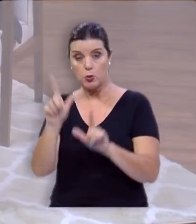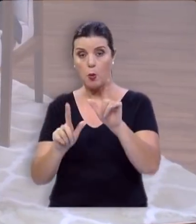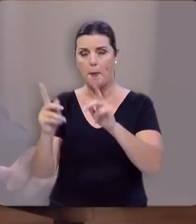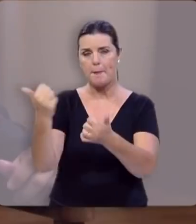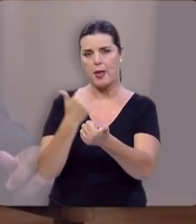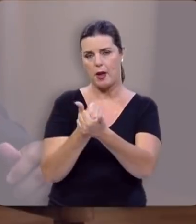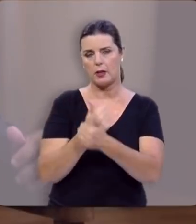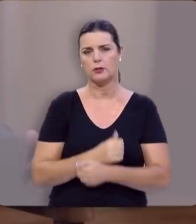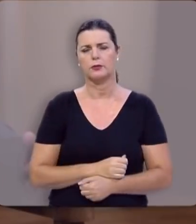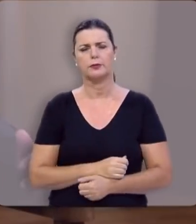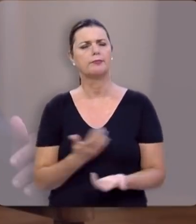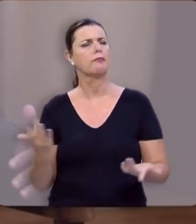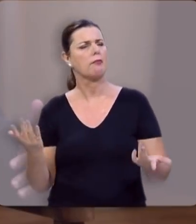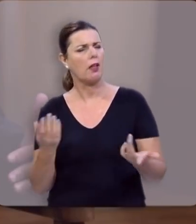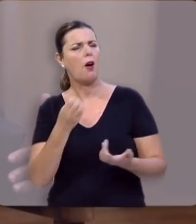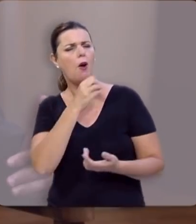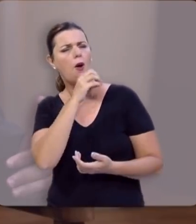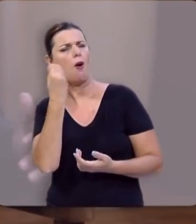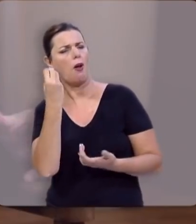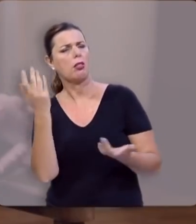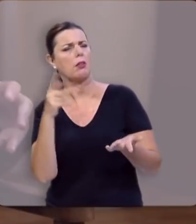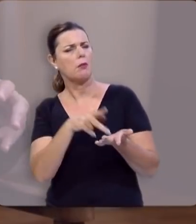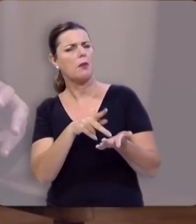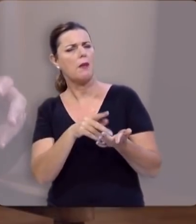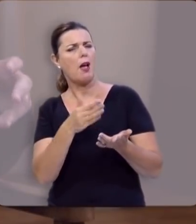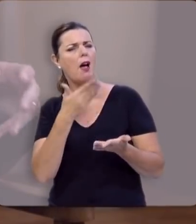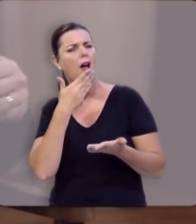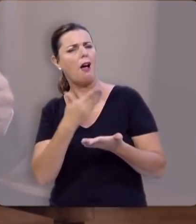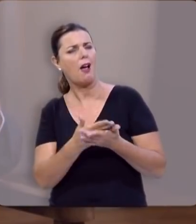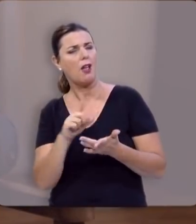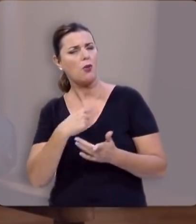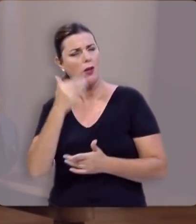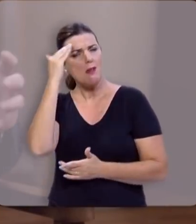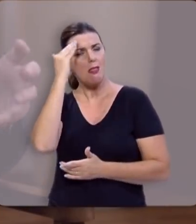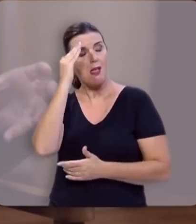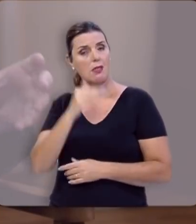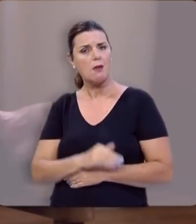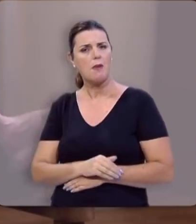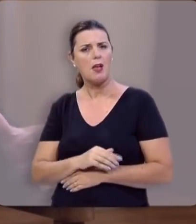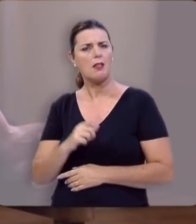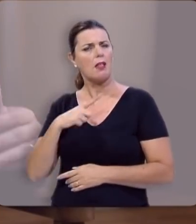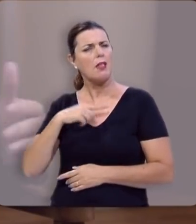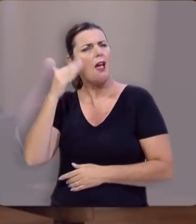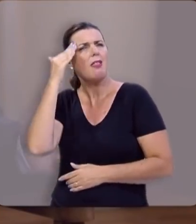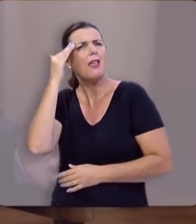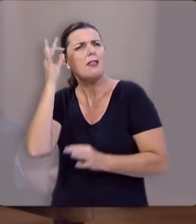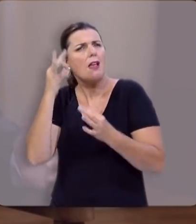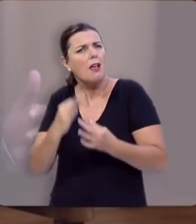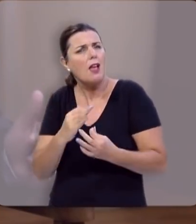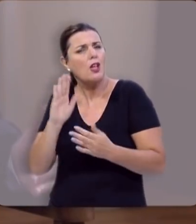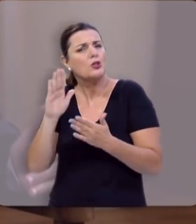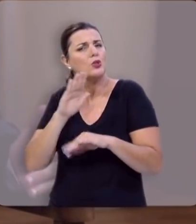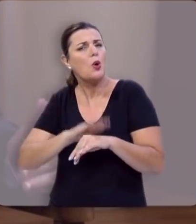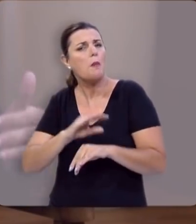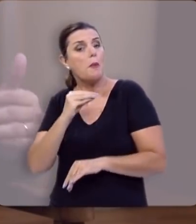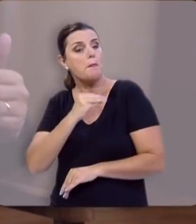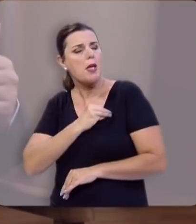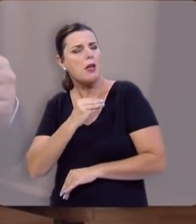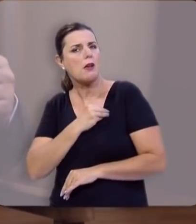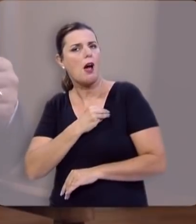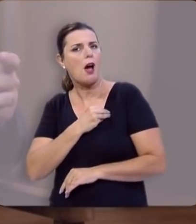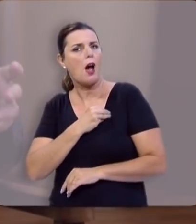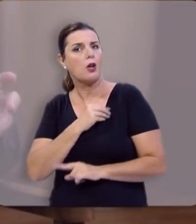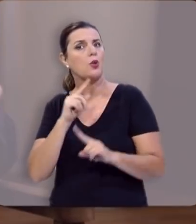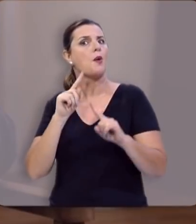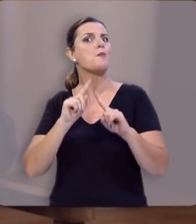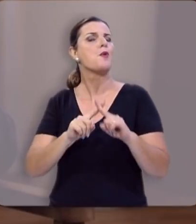próximos de nós. E é fantástico, né, pastor Roster, nós termos esse entendimento e essa concepção a respeito do pecado, porque